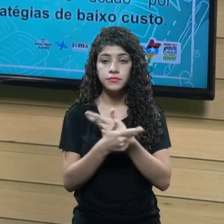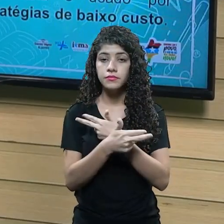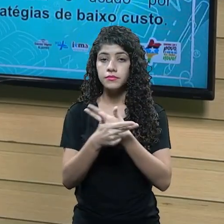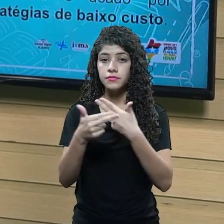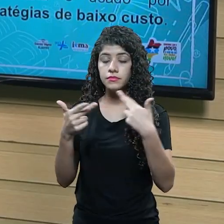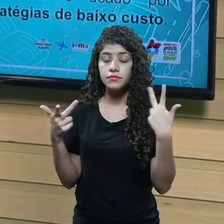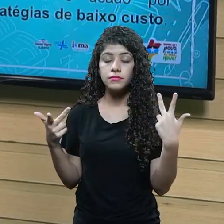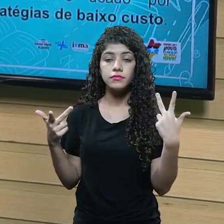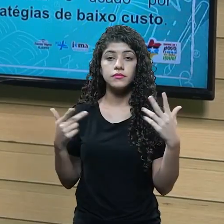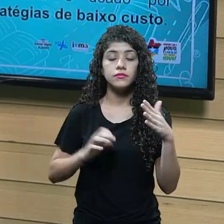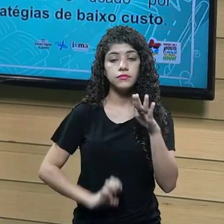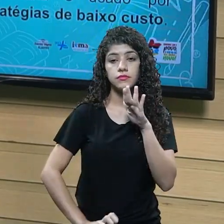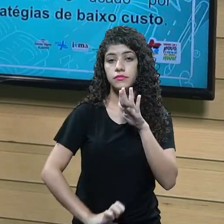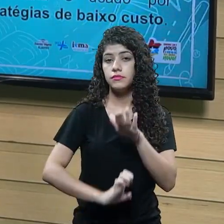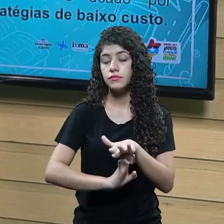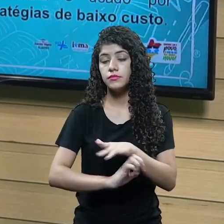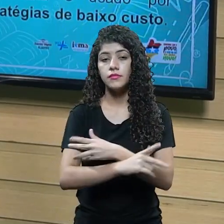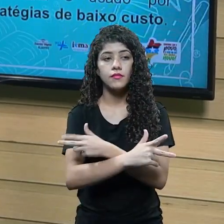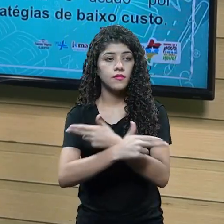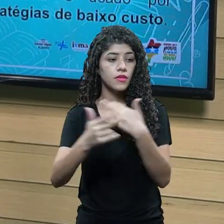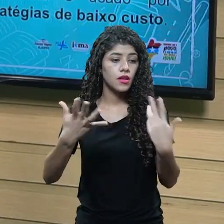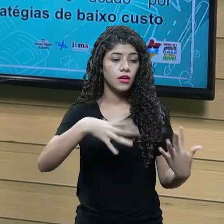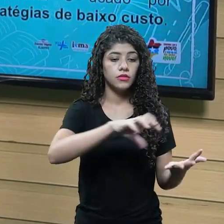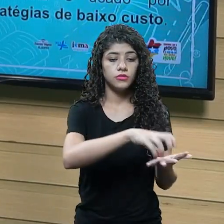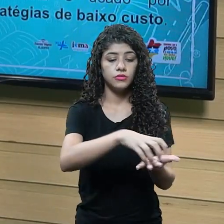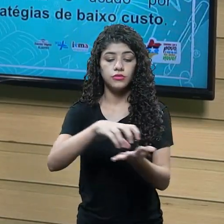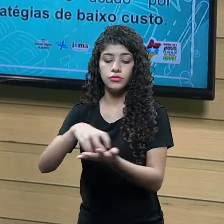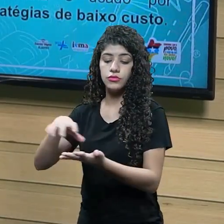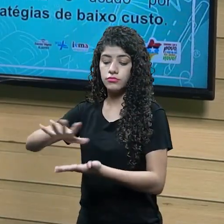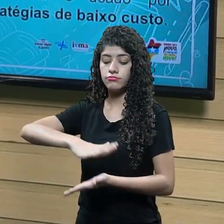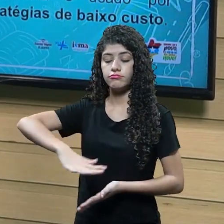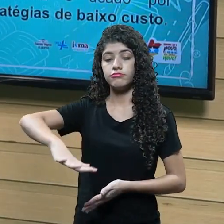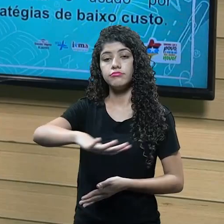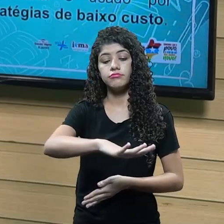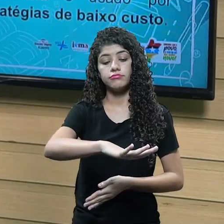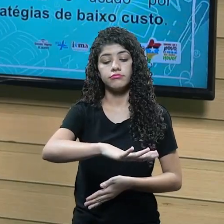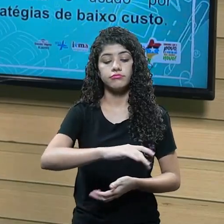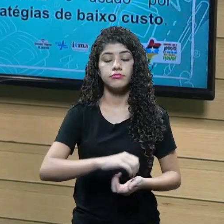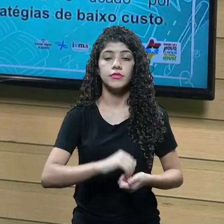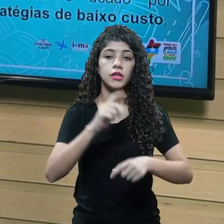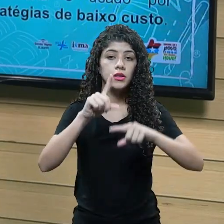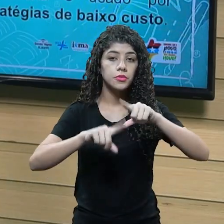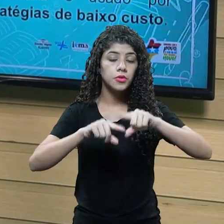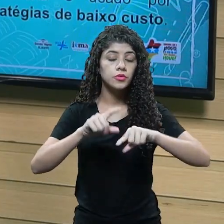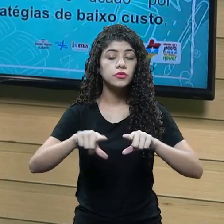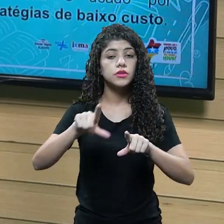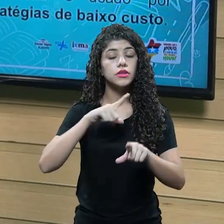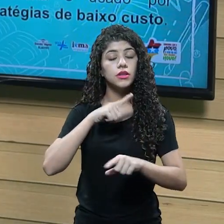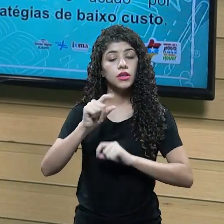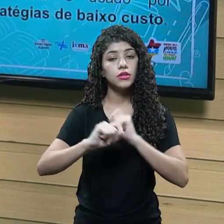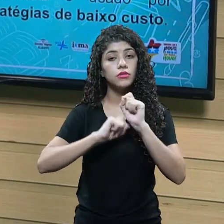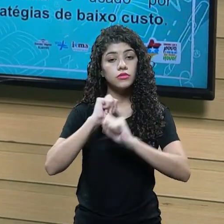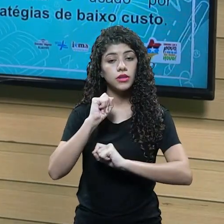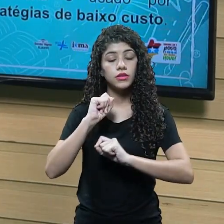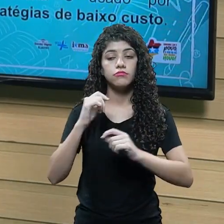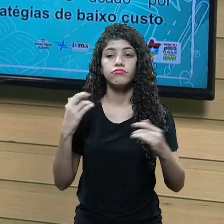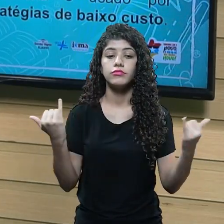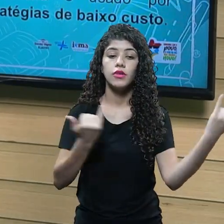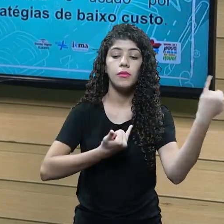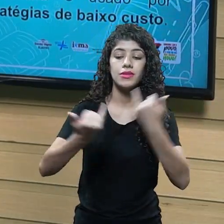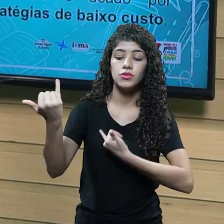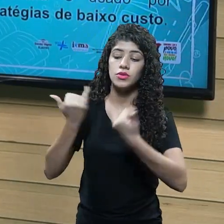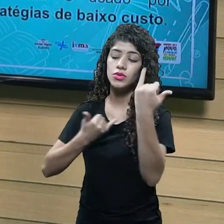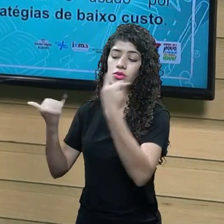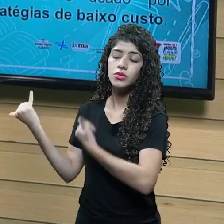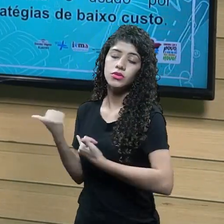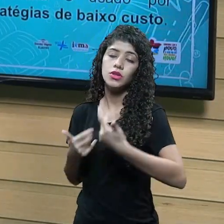empresas, dos mais divergentes setores, das mais divergentes situações, serviços e produtos, chegando de nós de todas as maneiras, tá? Por exemplo,